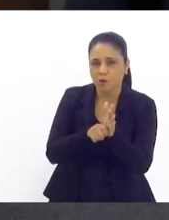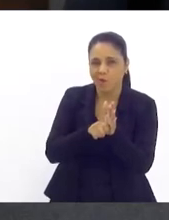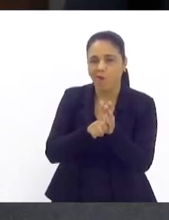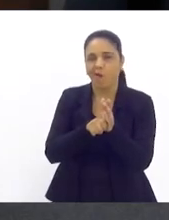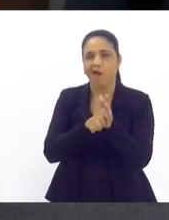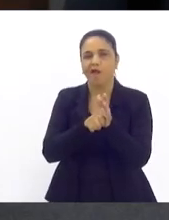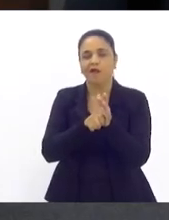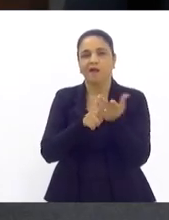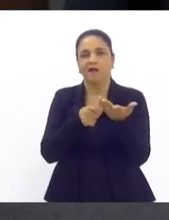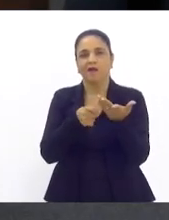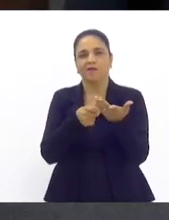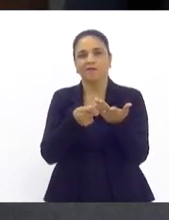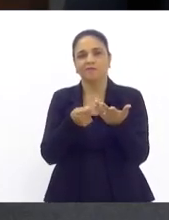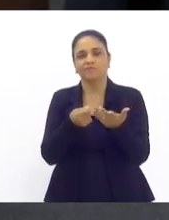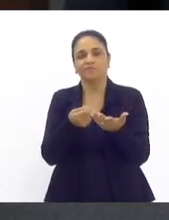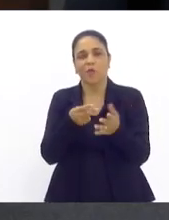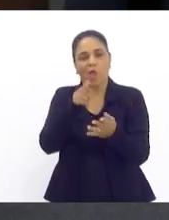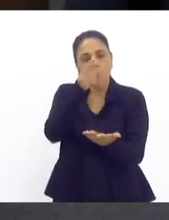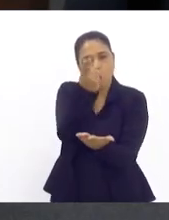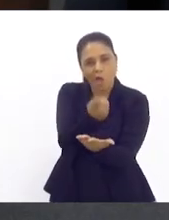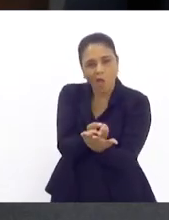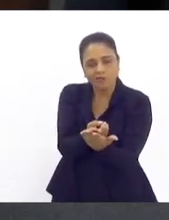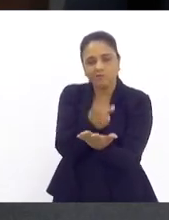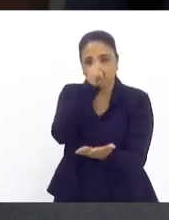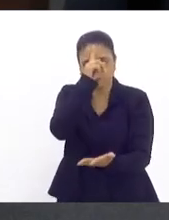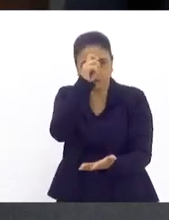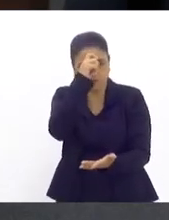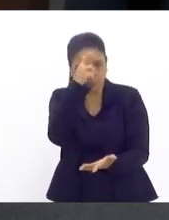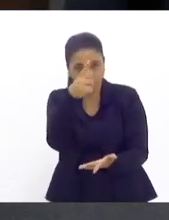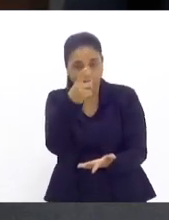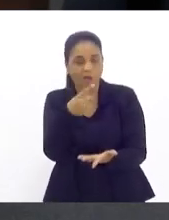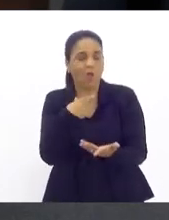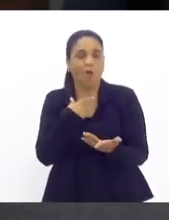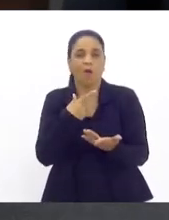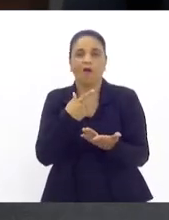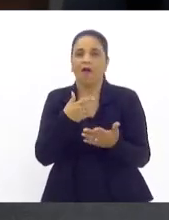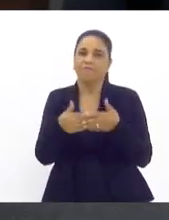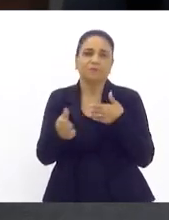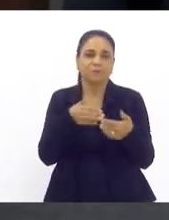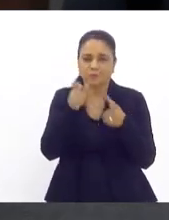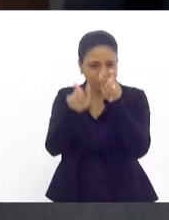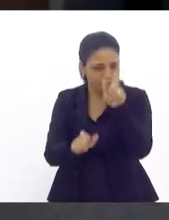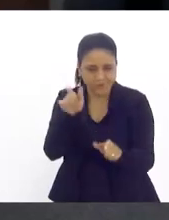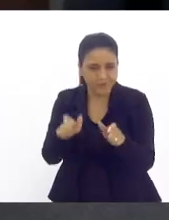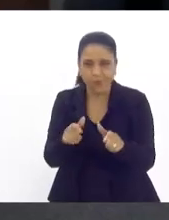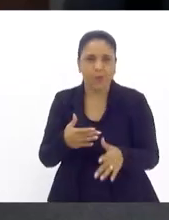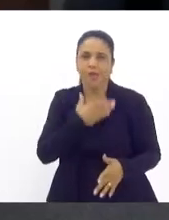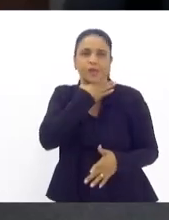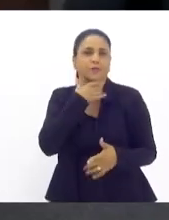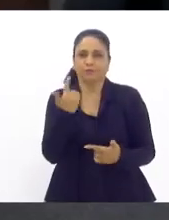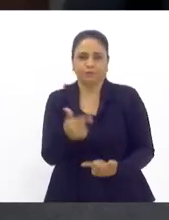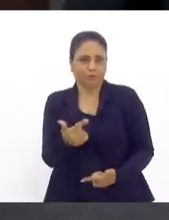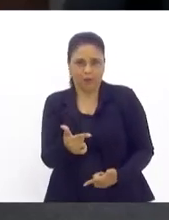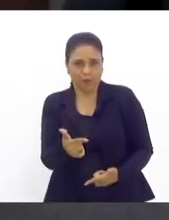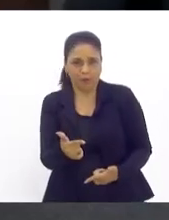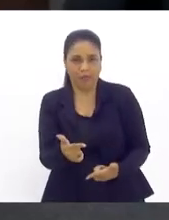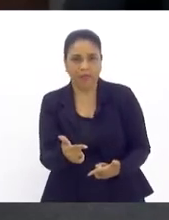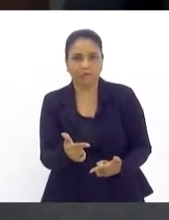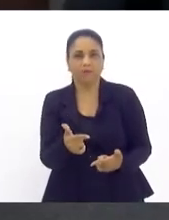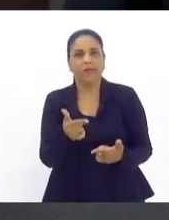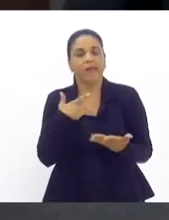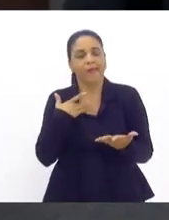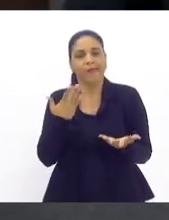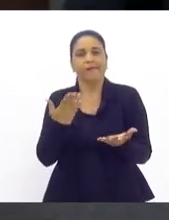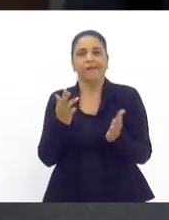internam involuntariamente as pessoas, mesmo elas não estando em crise. Ou seja, tem condutas que a gente considera que são condutas